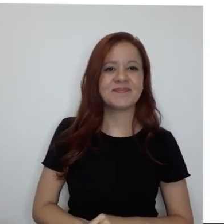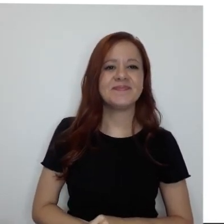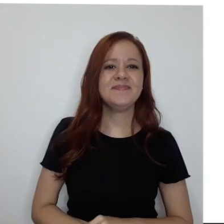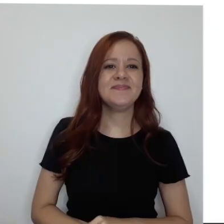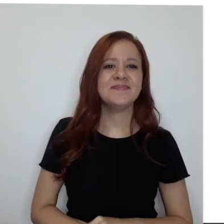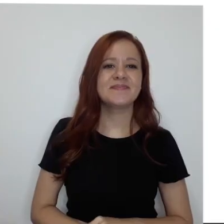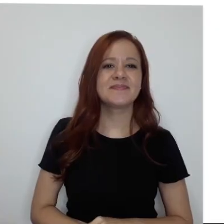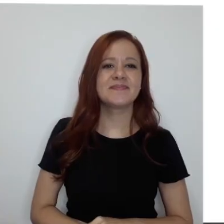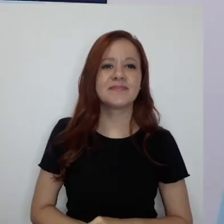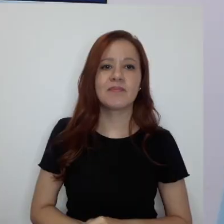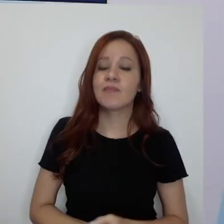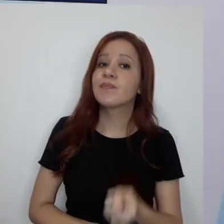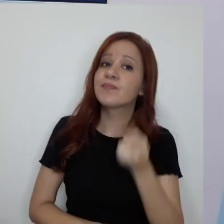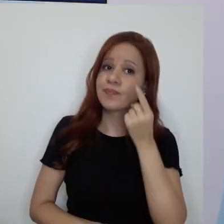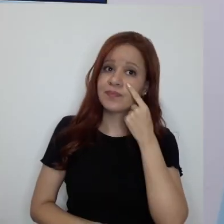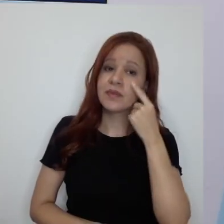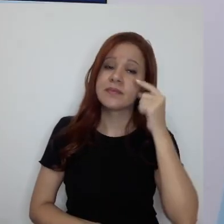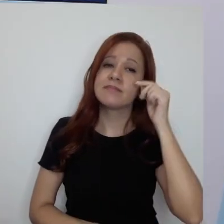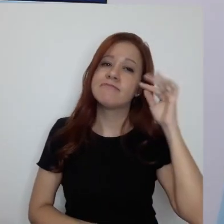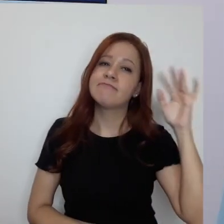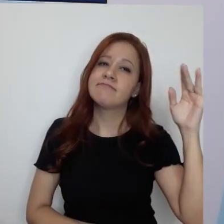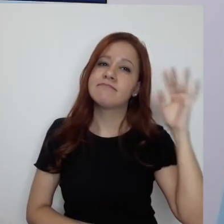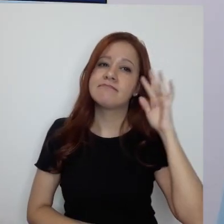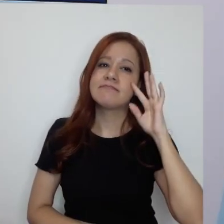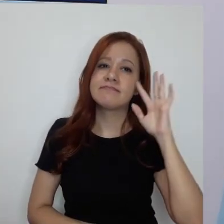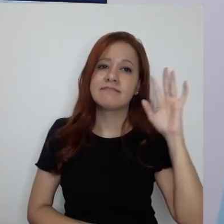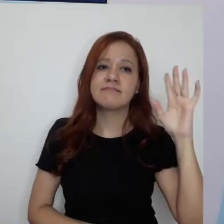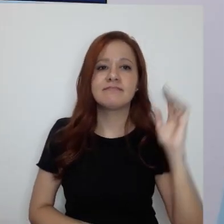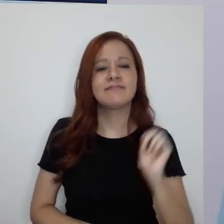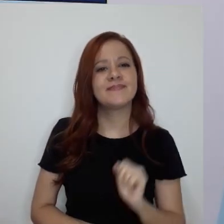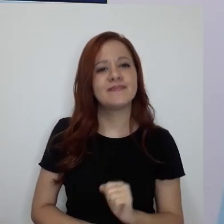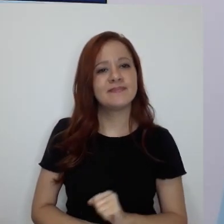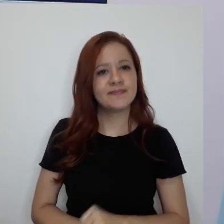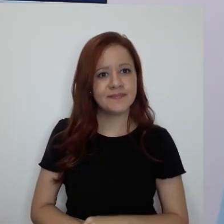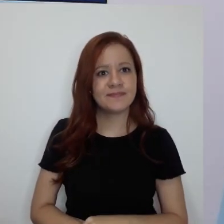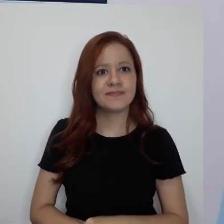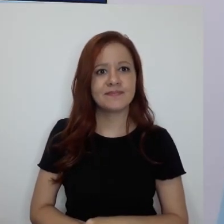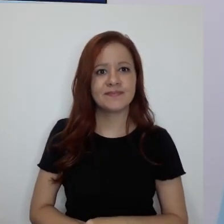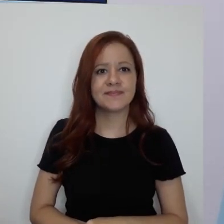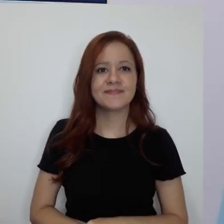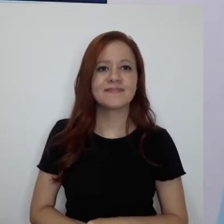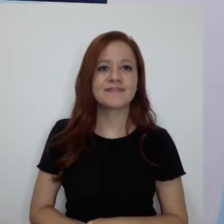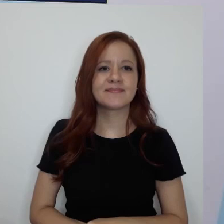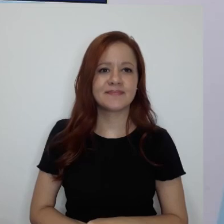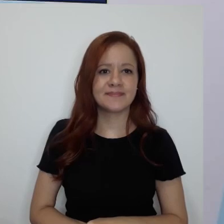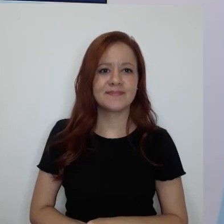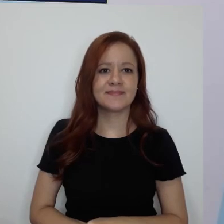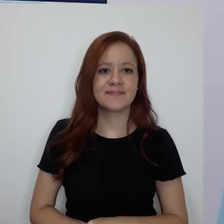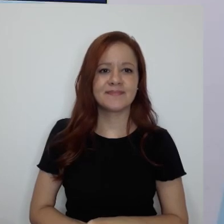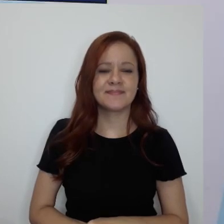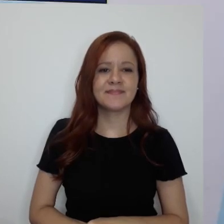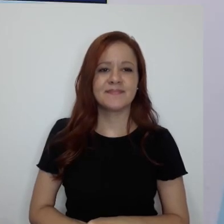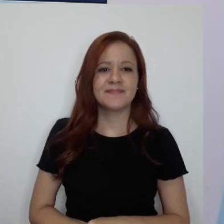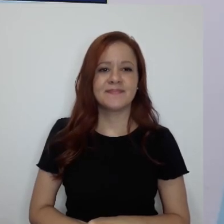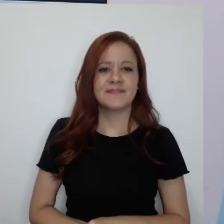Flauzino. Quero que vocês pensem um pouquinho, no que a gente viu e ouviu. Combinado?